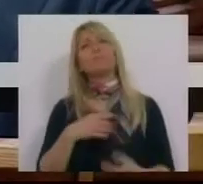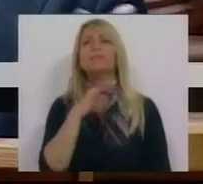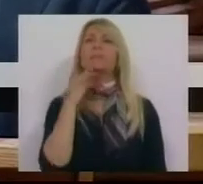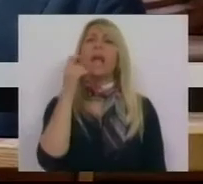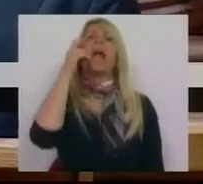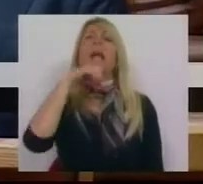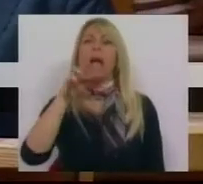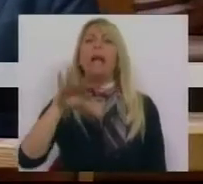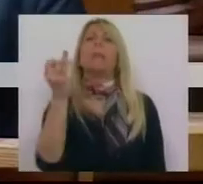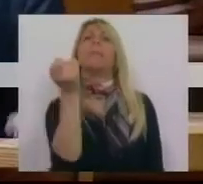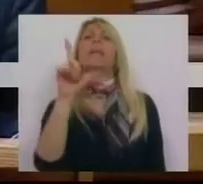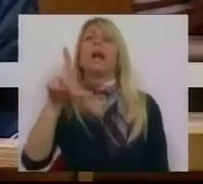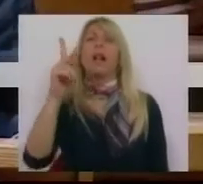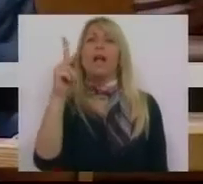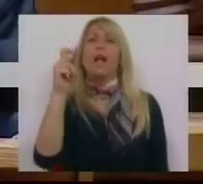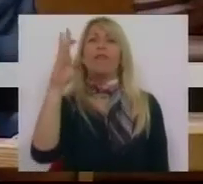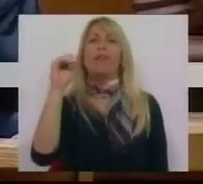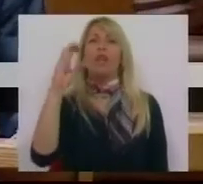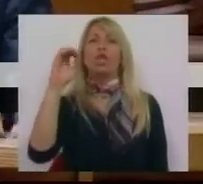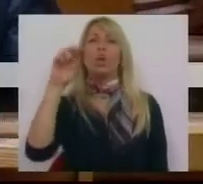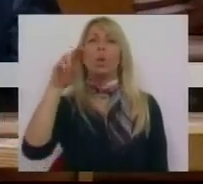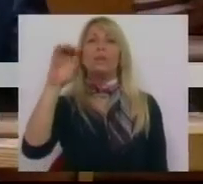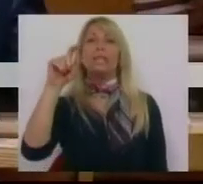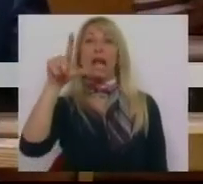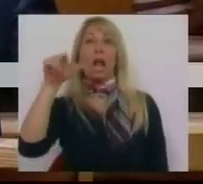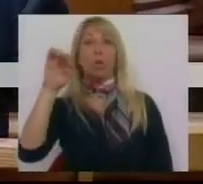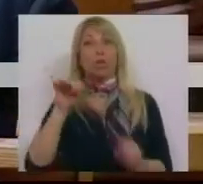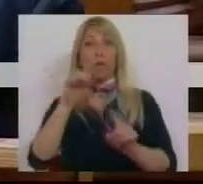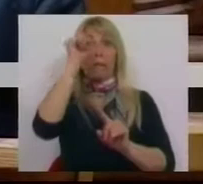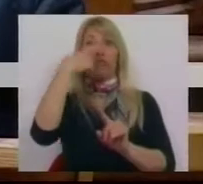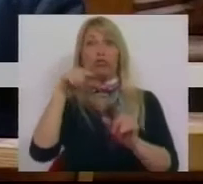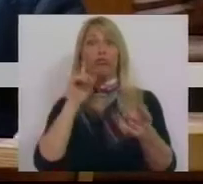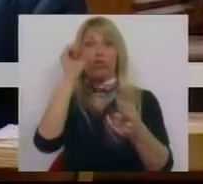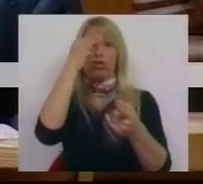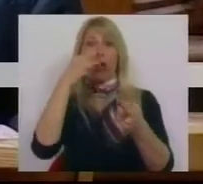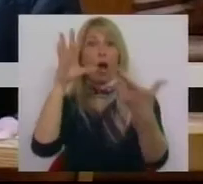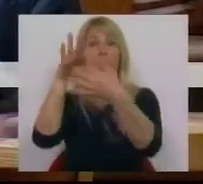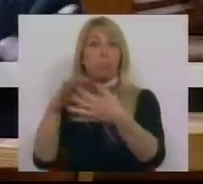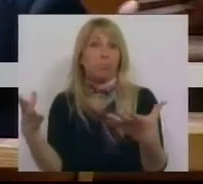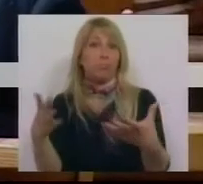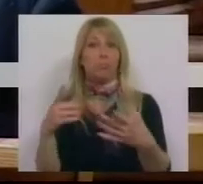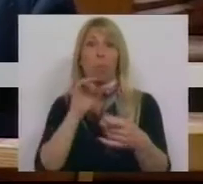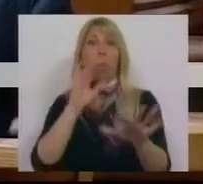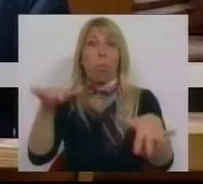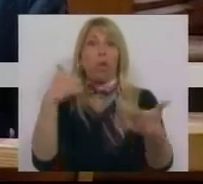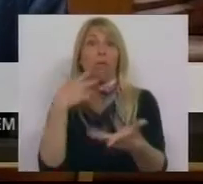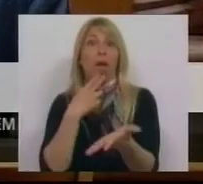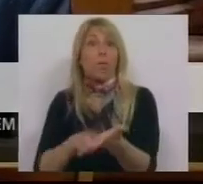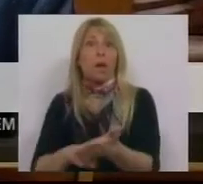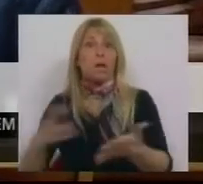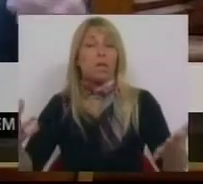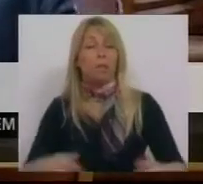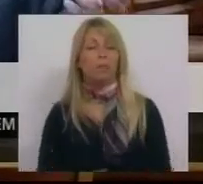Miguel Vasconcelos desta história, se isto tivesse algum fundamento. E, adiante, por posteriores